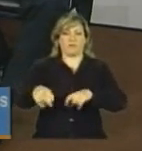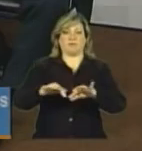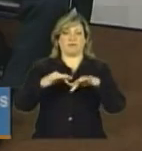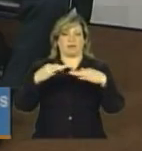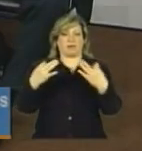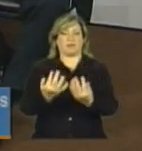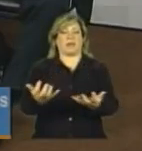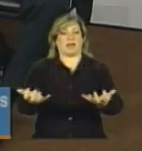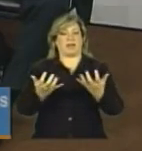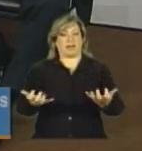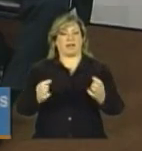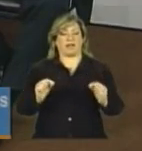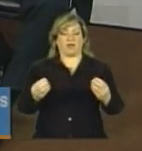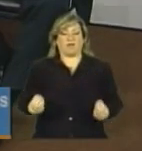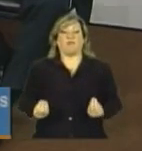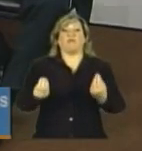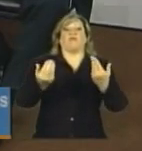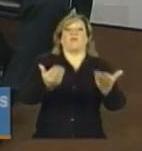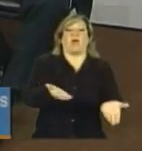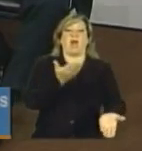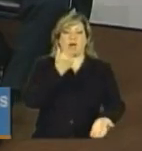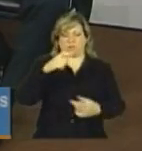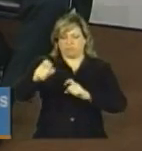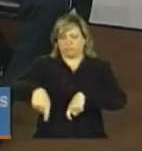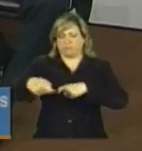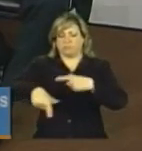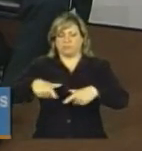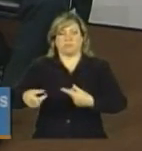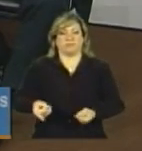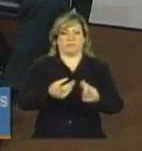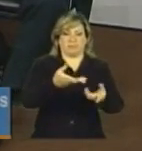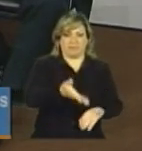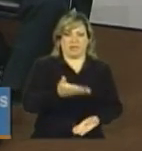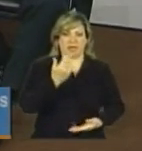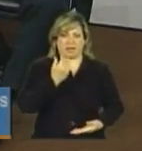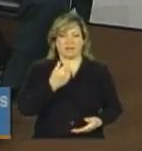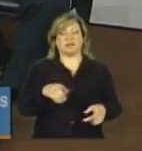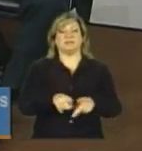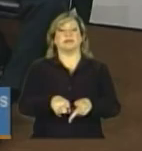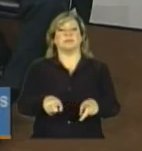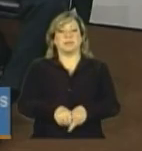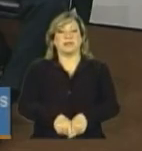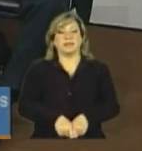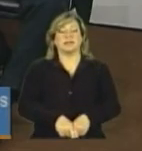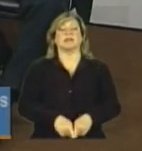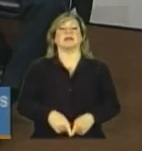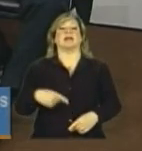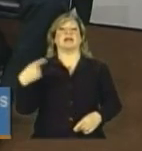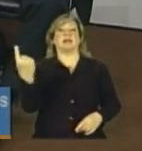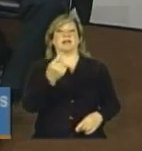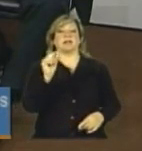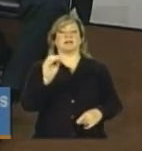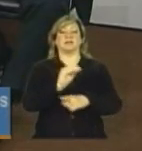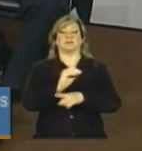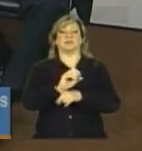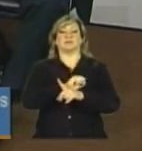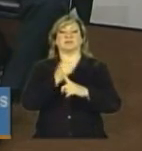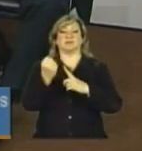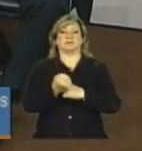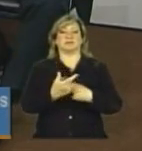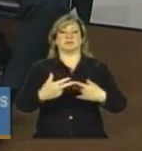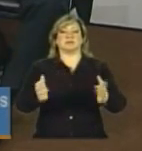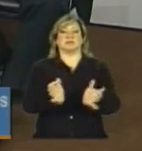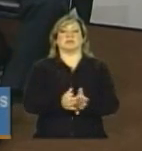então passar a ou fornecer esses alimentos, como também por meio dessas entidades socio-assistenciais?